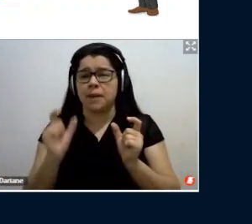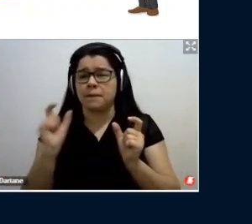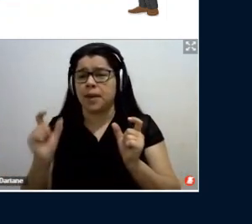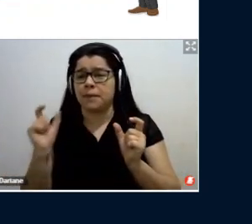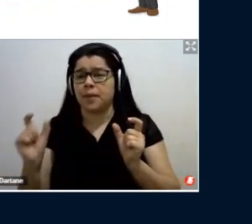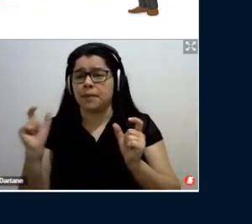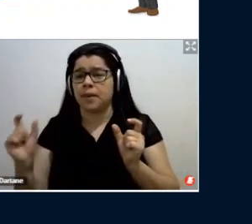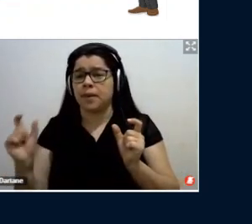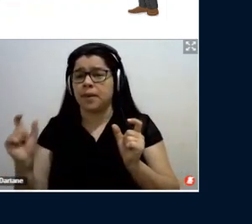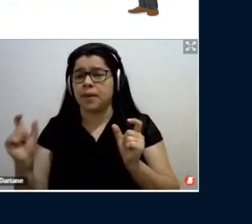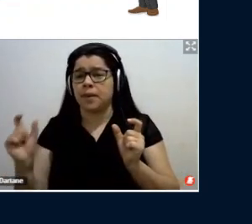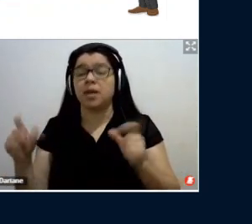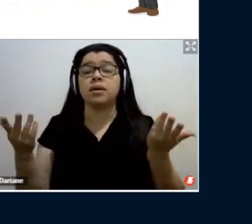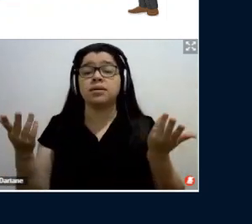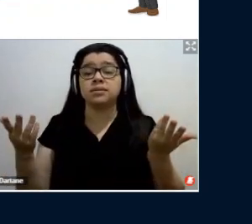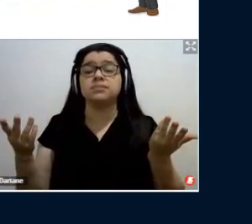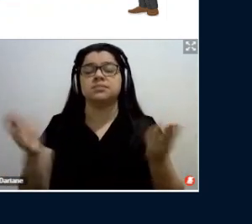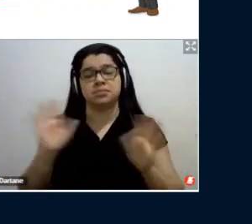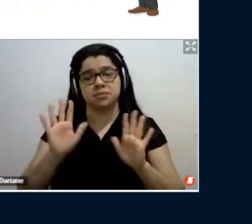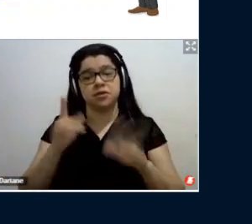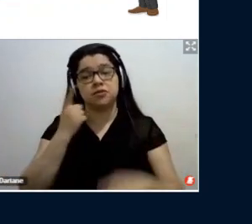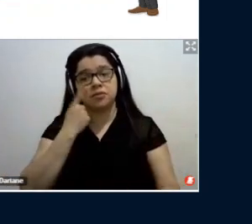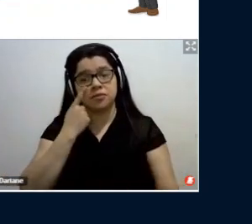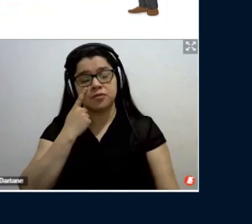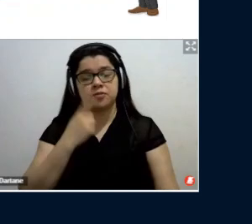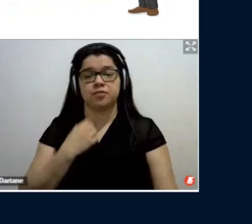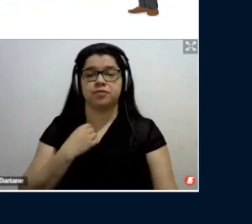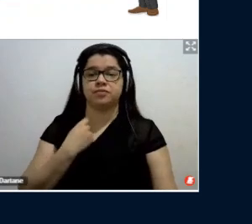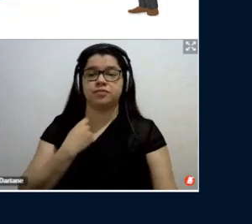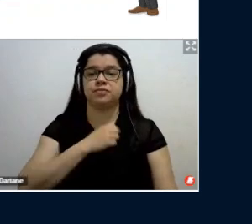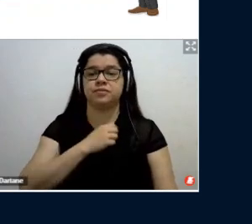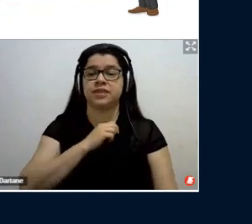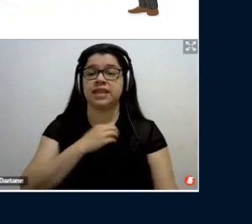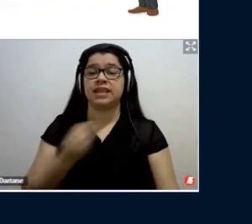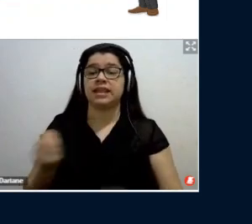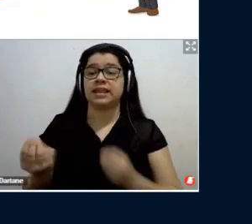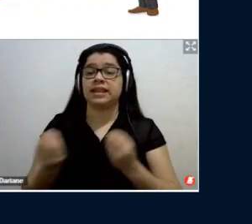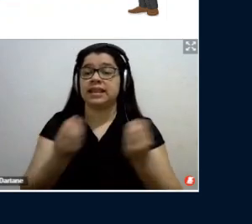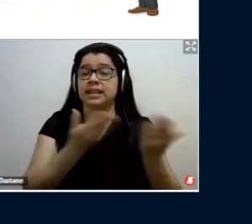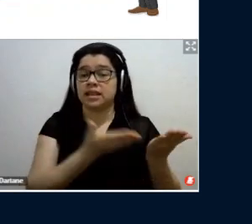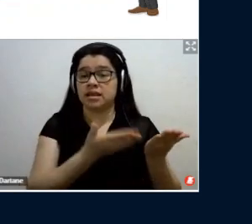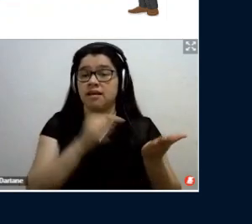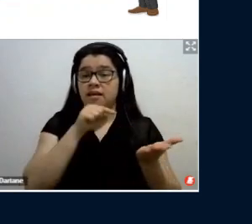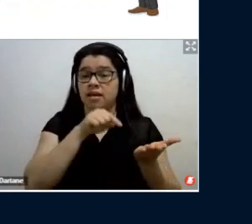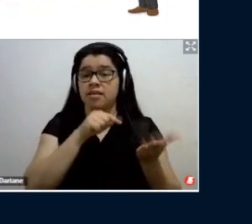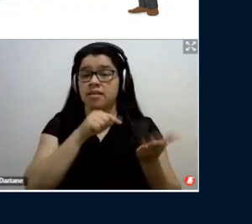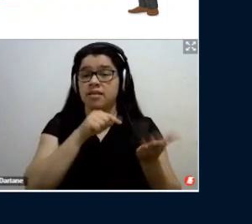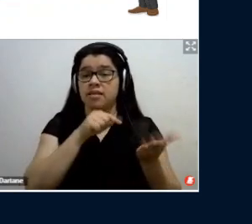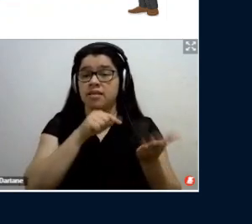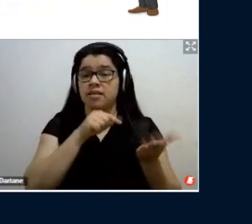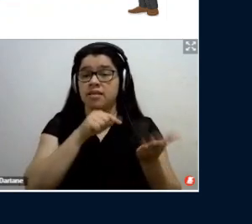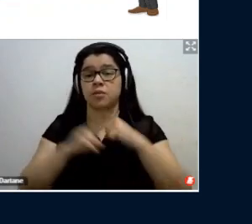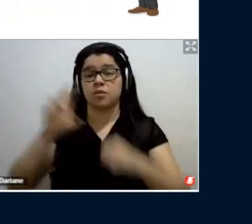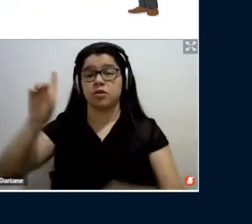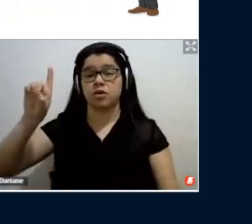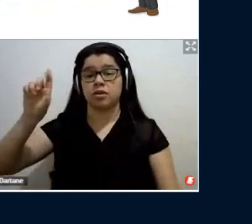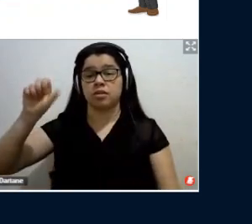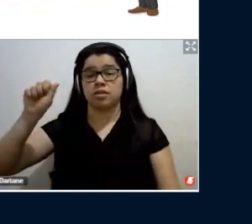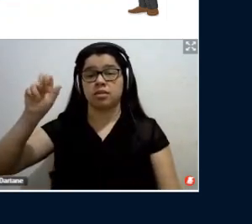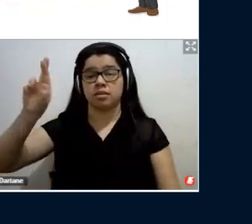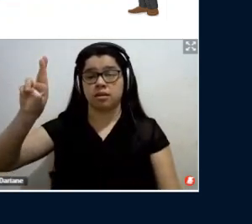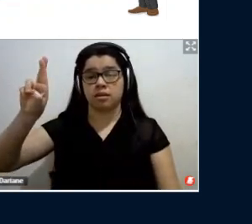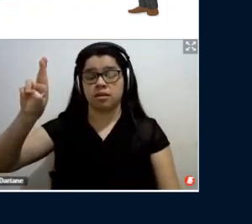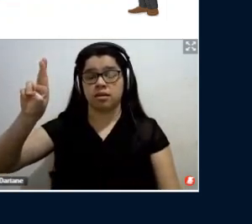ver. Deu é o verbo. Vamos ver esse verbo. Quem